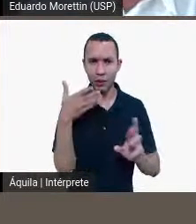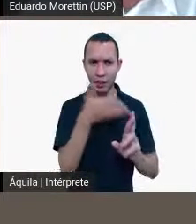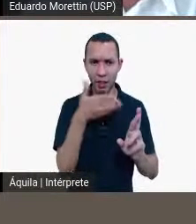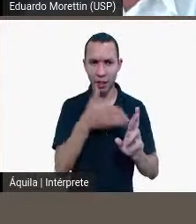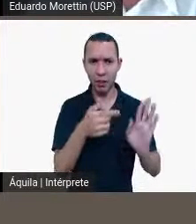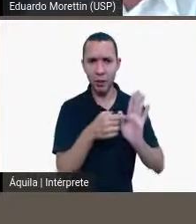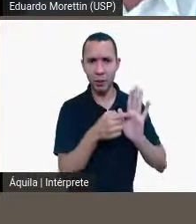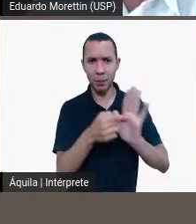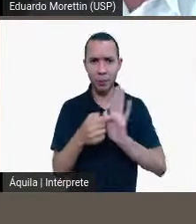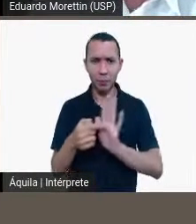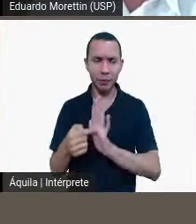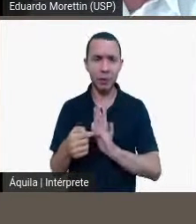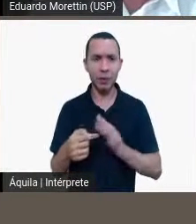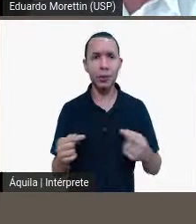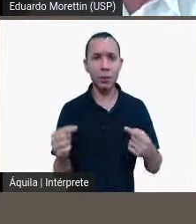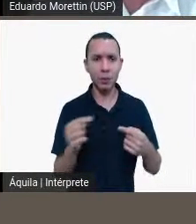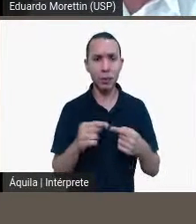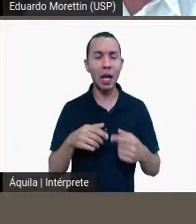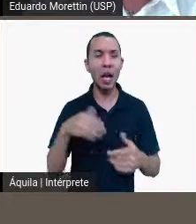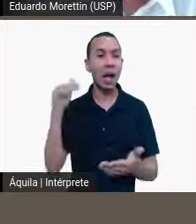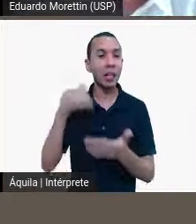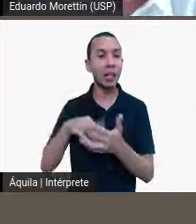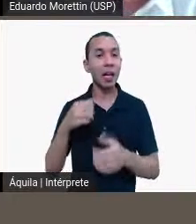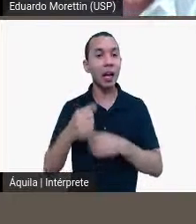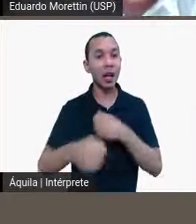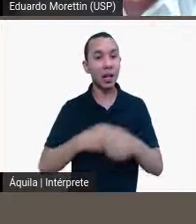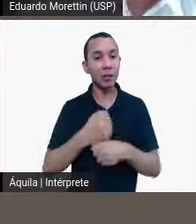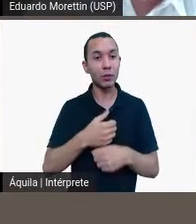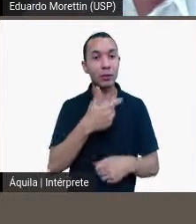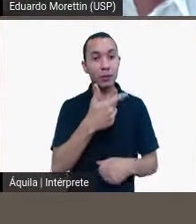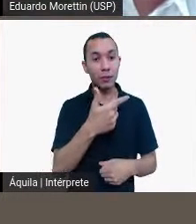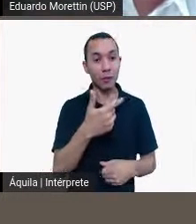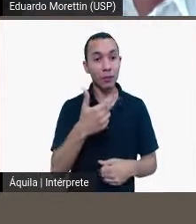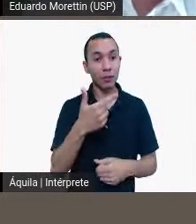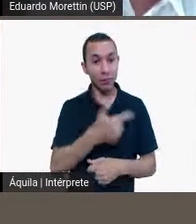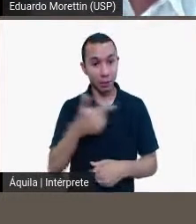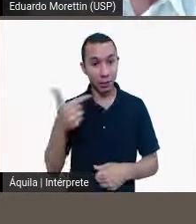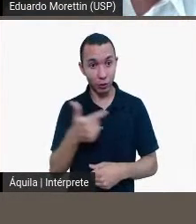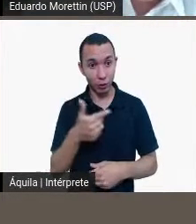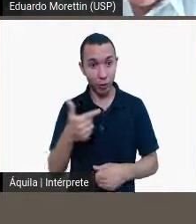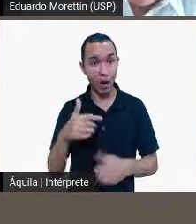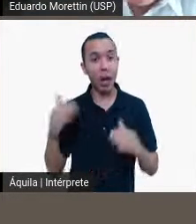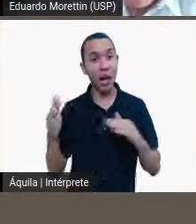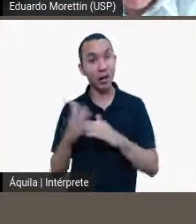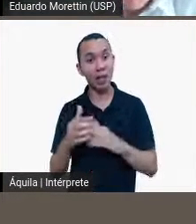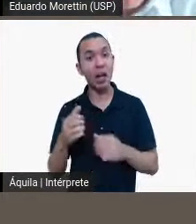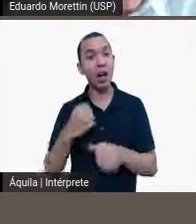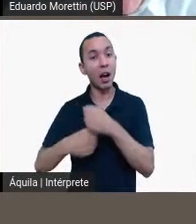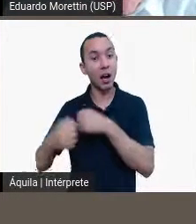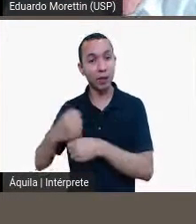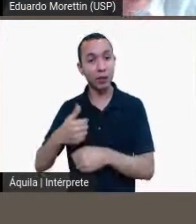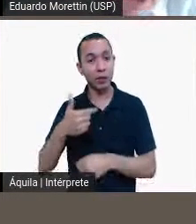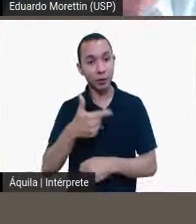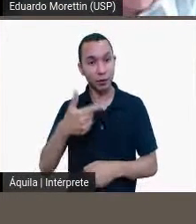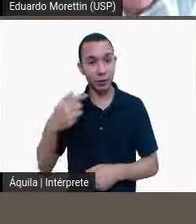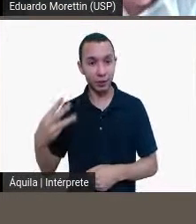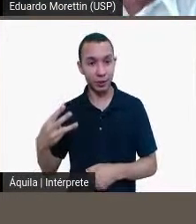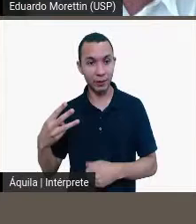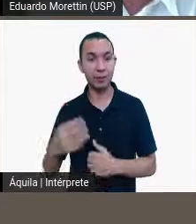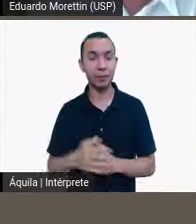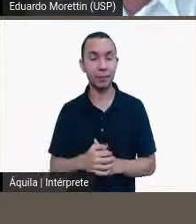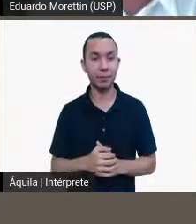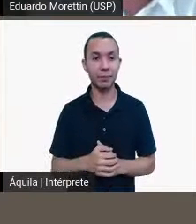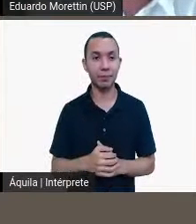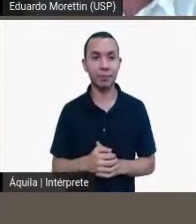se circunscrevem até o ano de 22, 23. Eu não vou além. Quero entender esse quadro, né, em